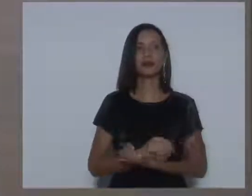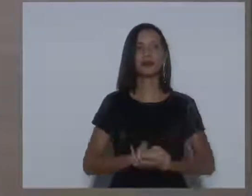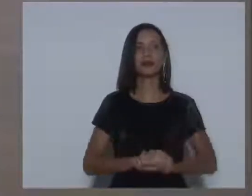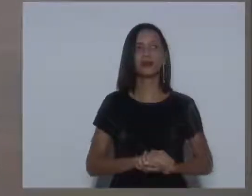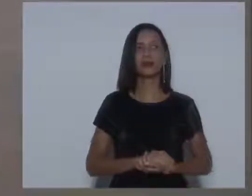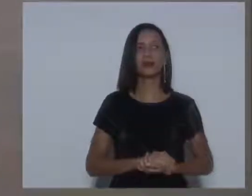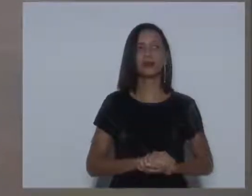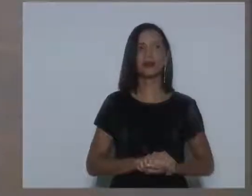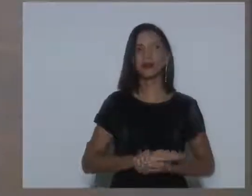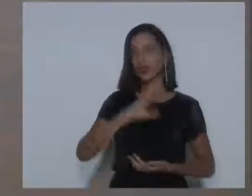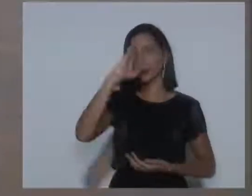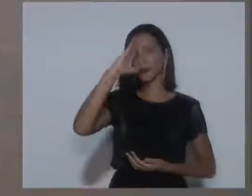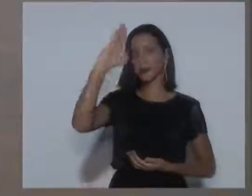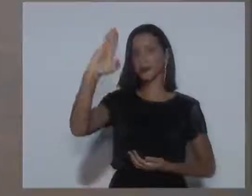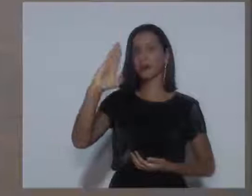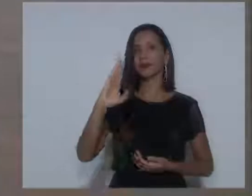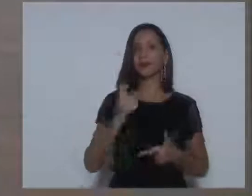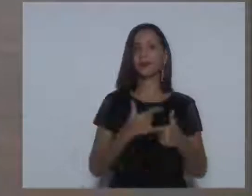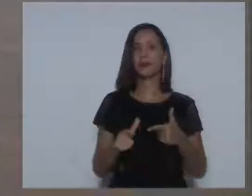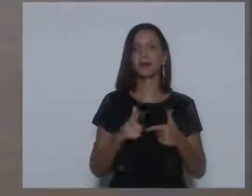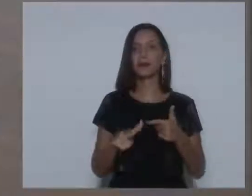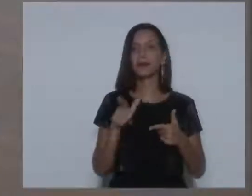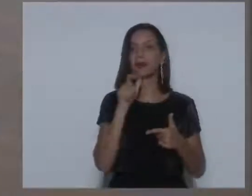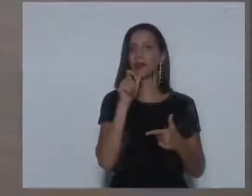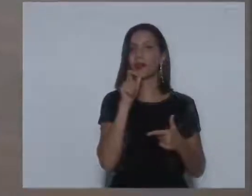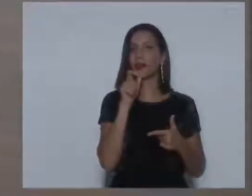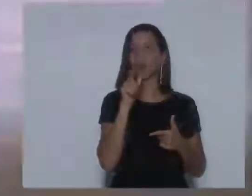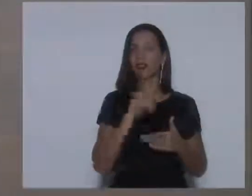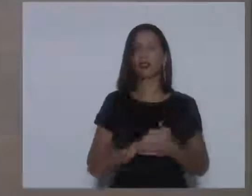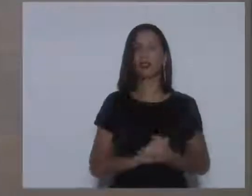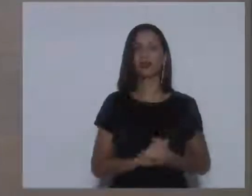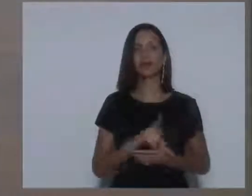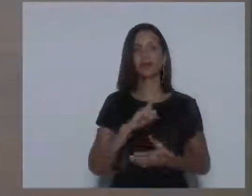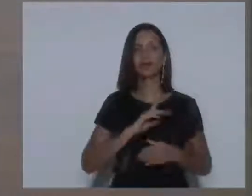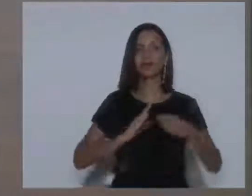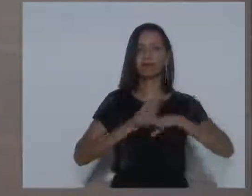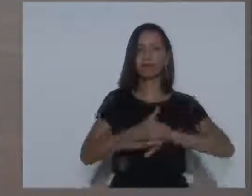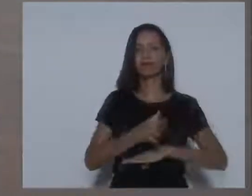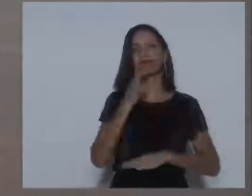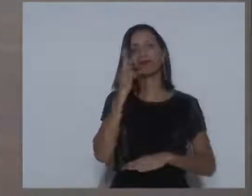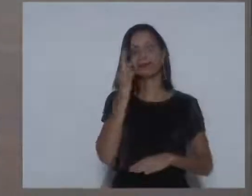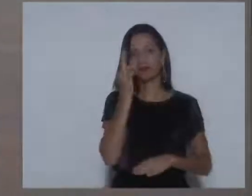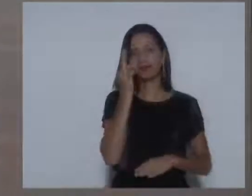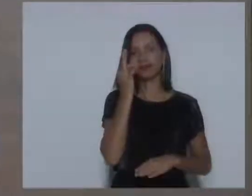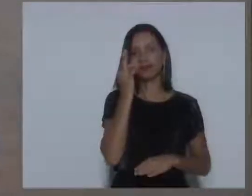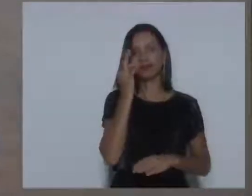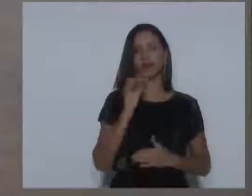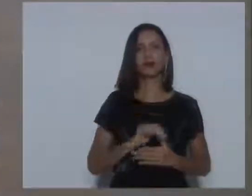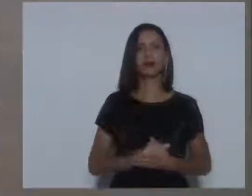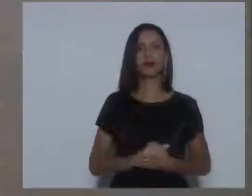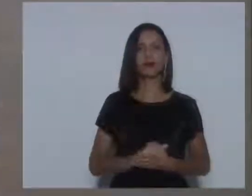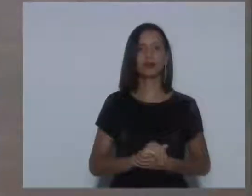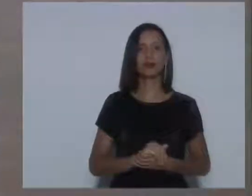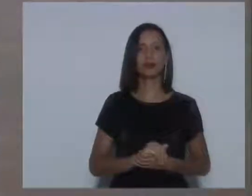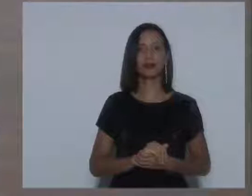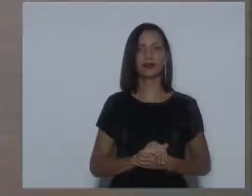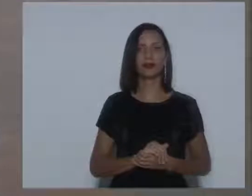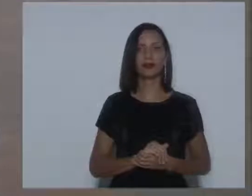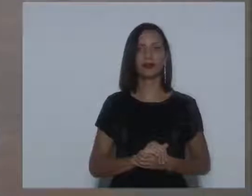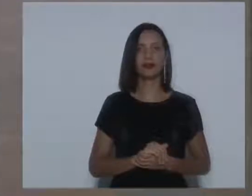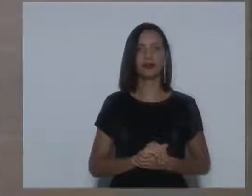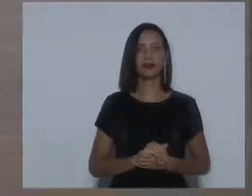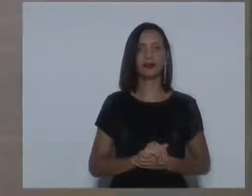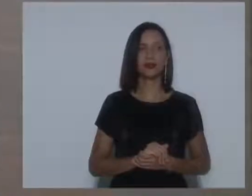e principalmente o problema da água, né? Eu tive pessoalmente lá na Sanebave, né, já que a gente está tocando na